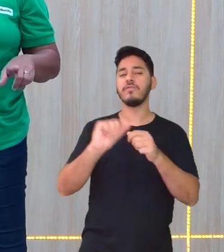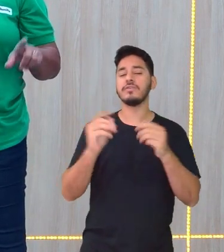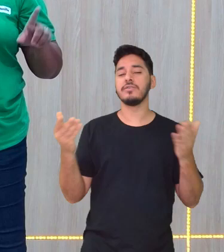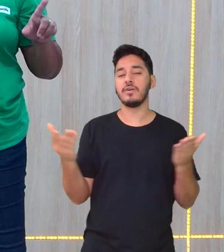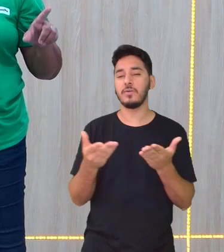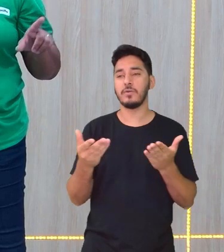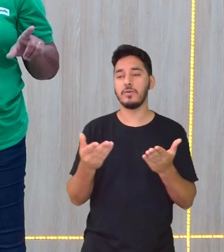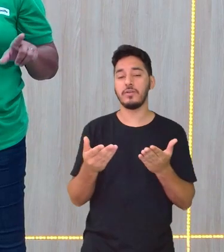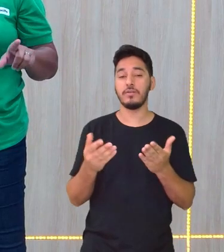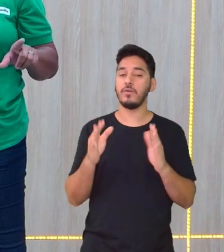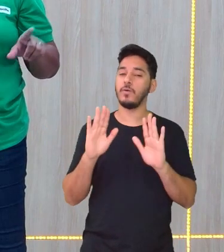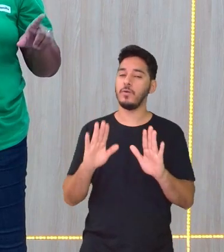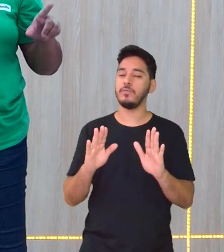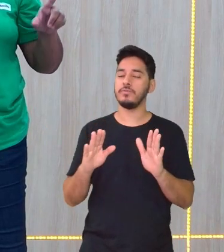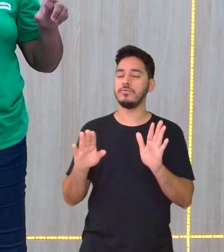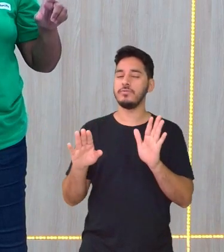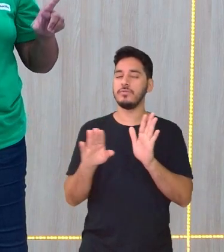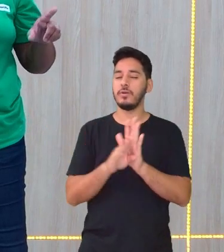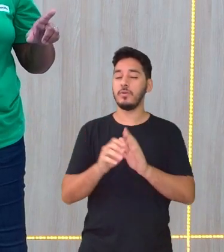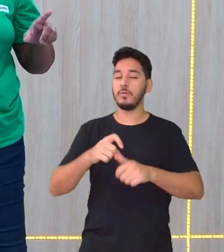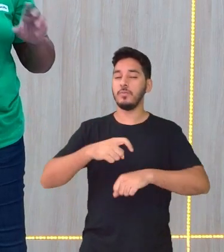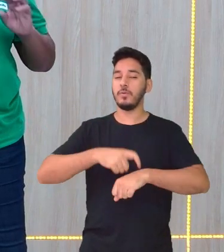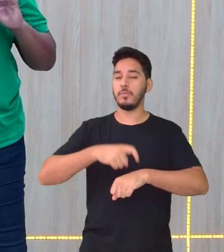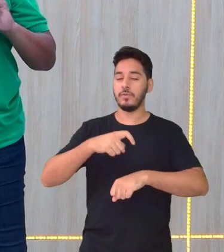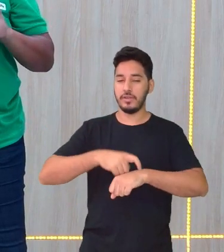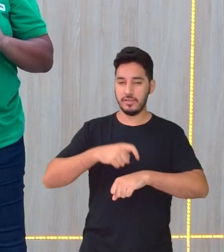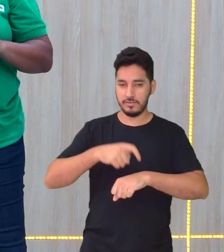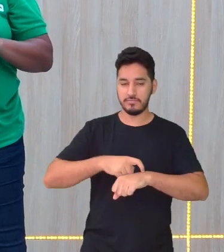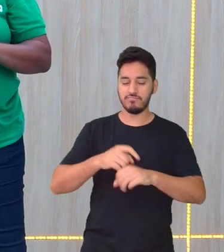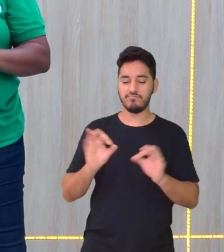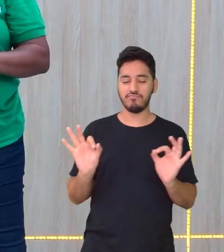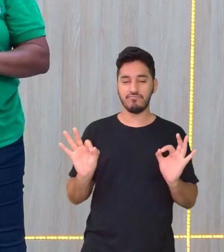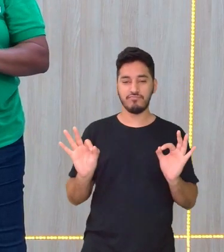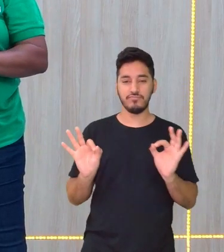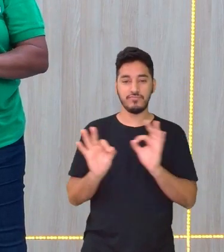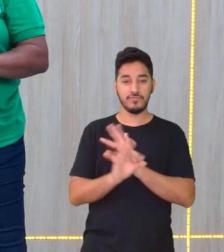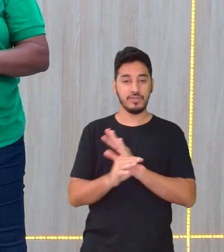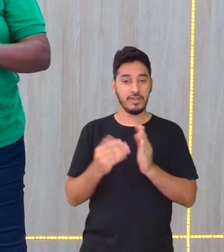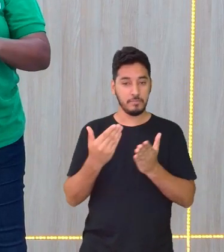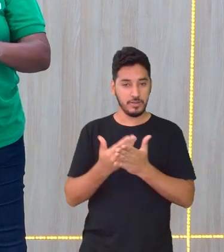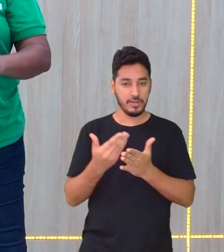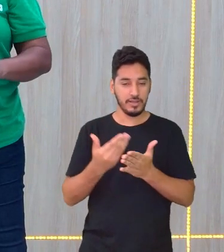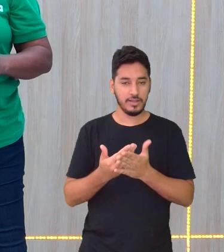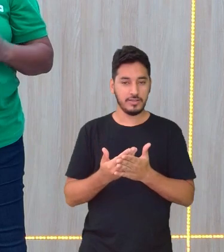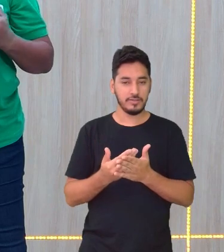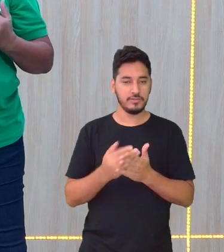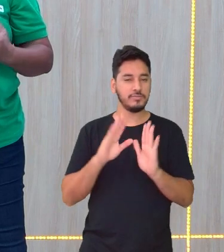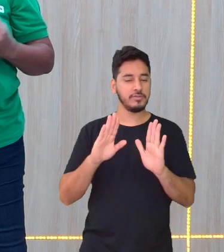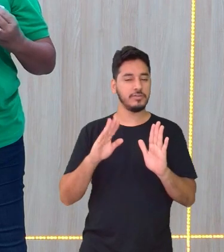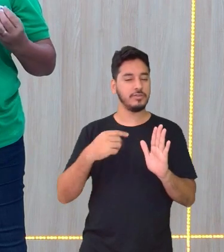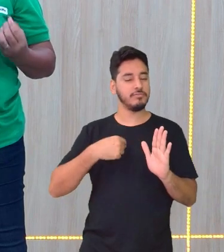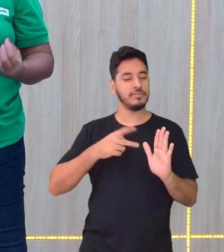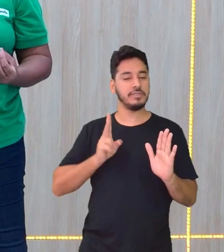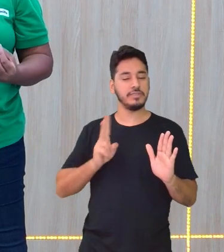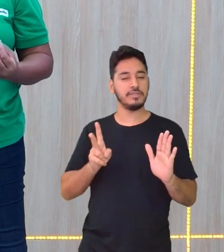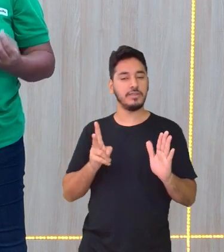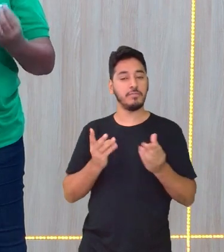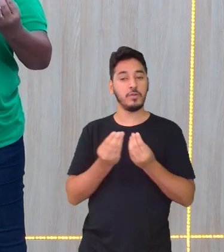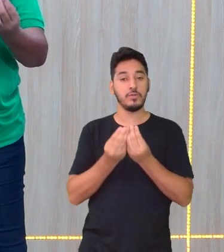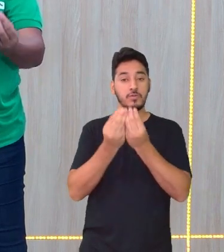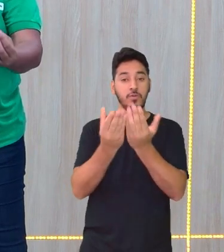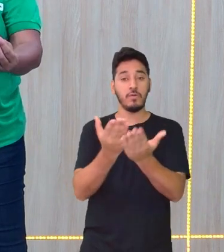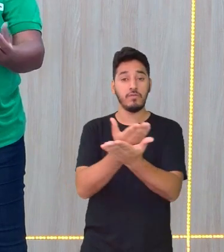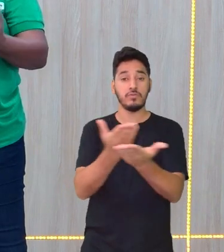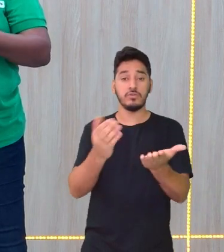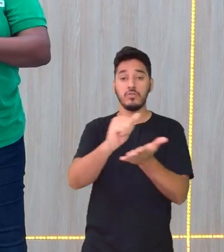agora? Estamos chegando àquele momento de finalização de aula, onde eu sempre deixo para vocês